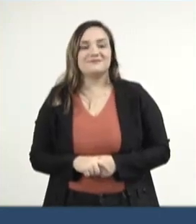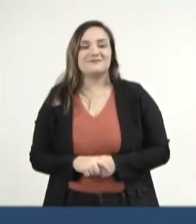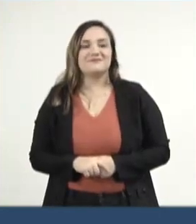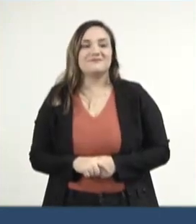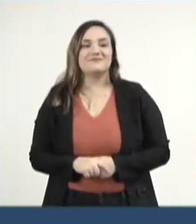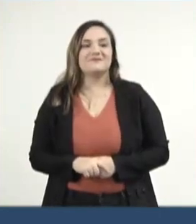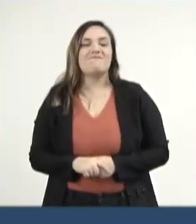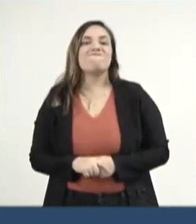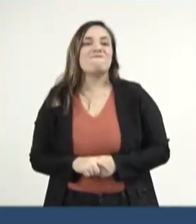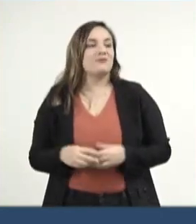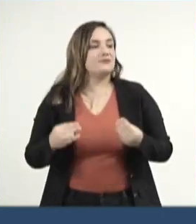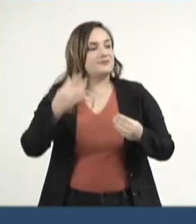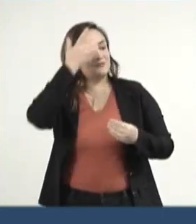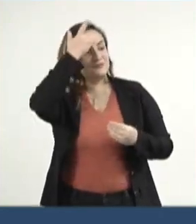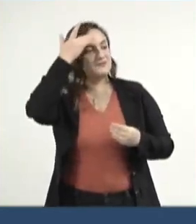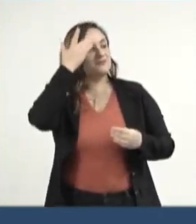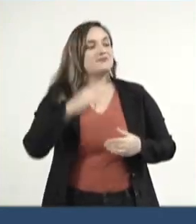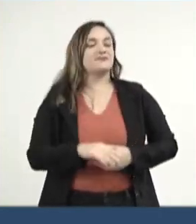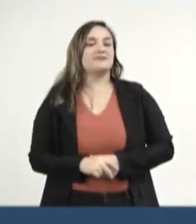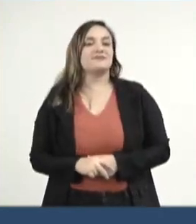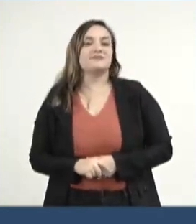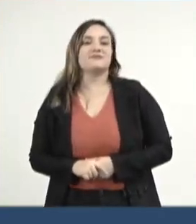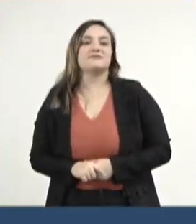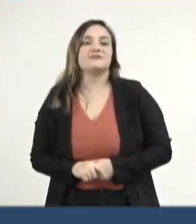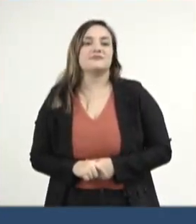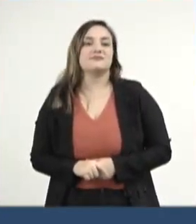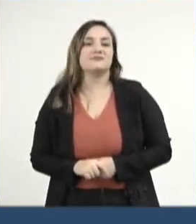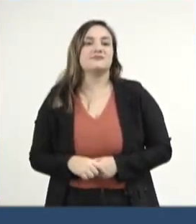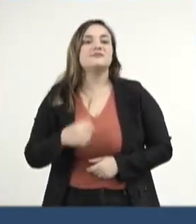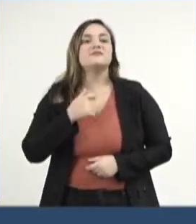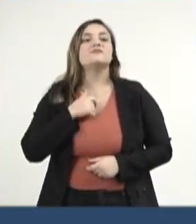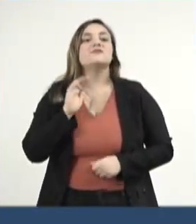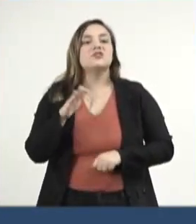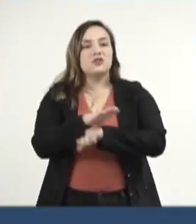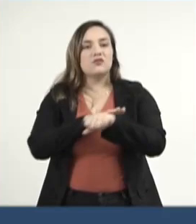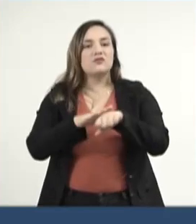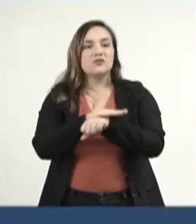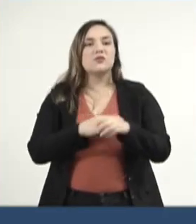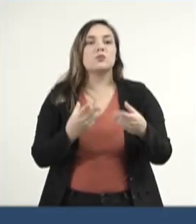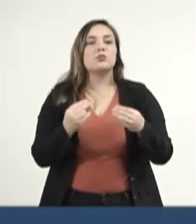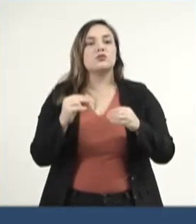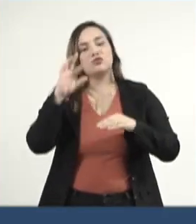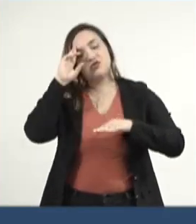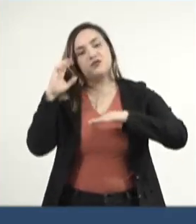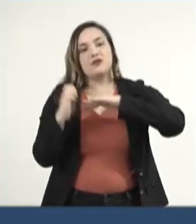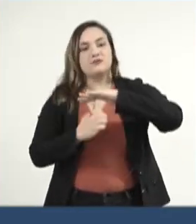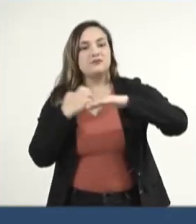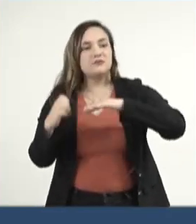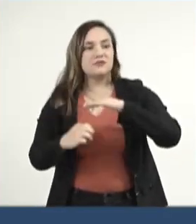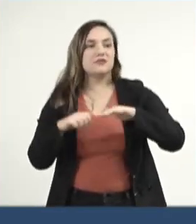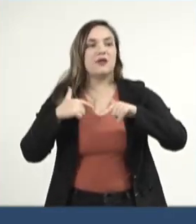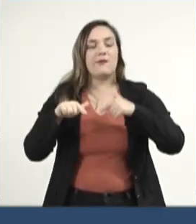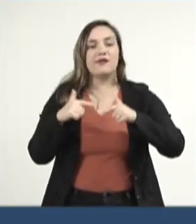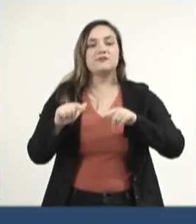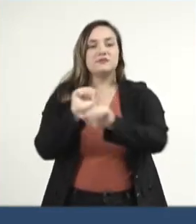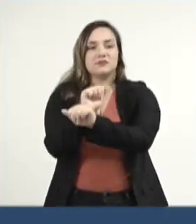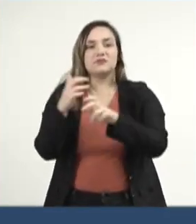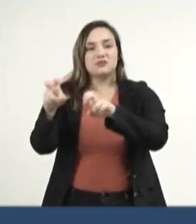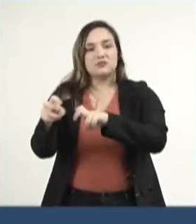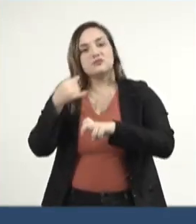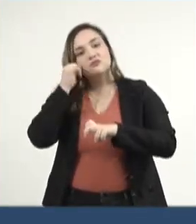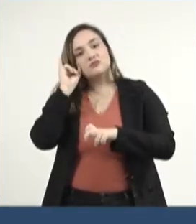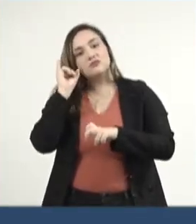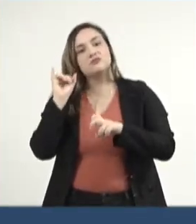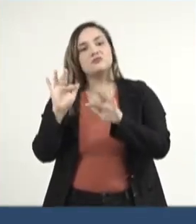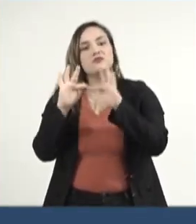gente. Eu tive a oportunidade de sentar com várias cooperativas e trabalhadores da agricultura familiar que